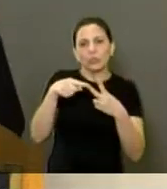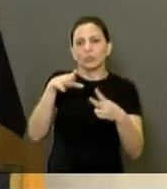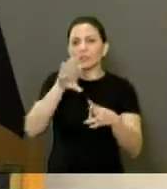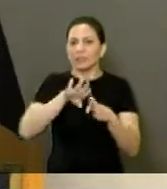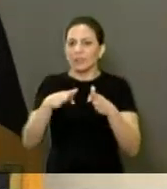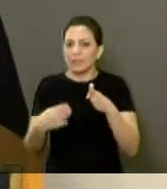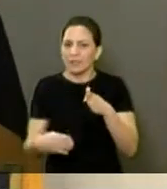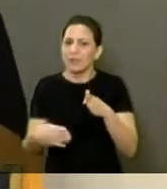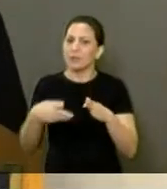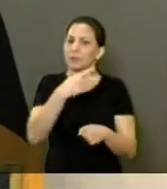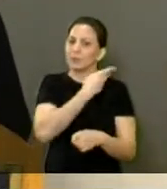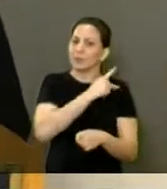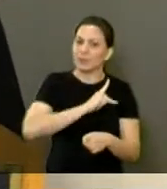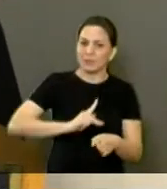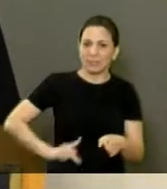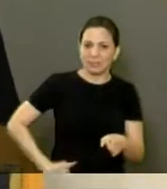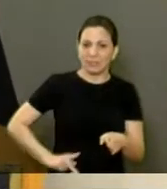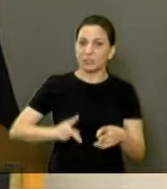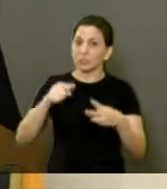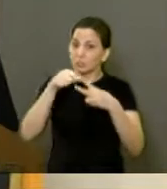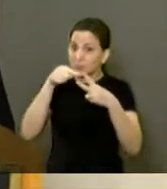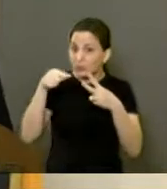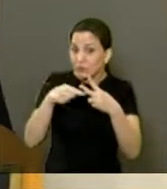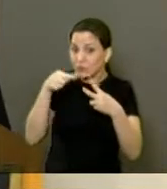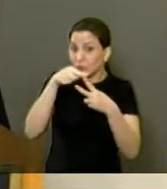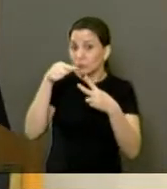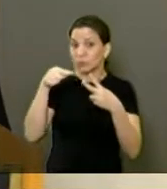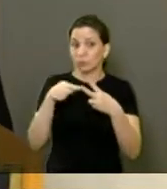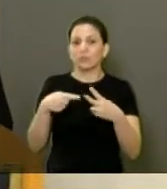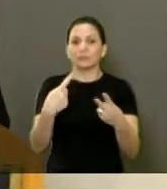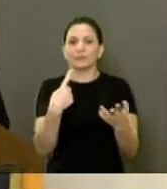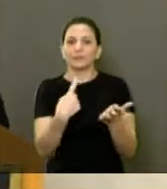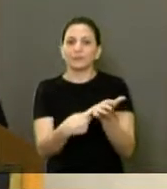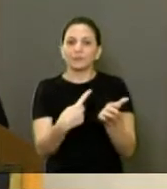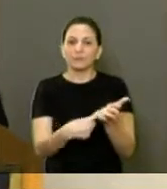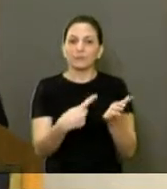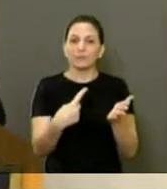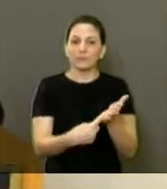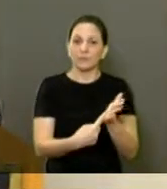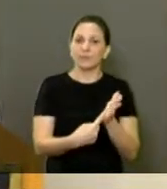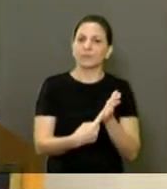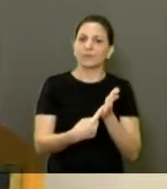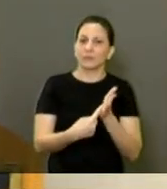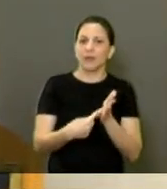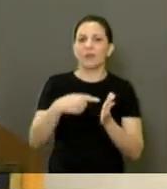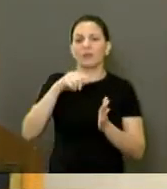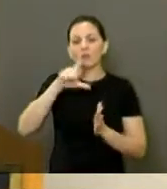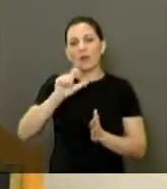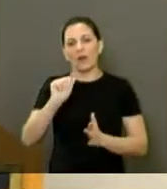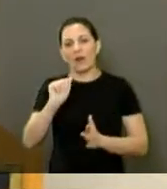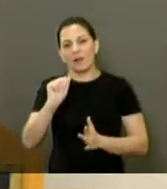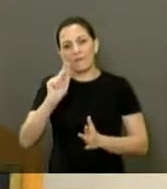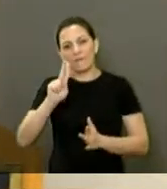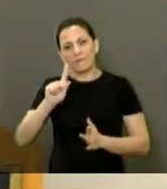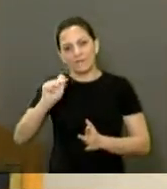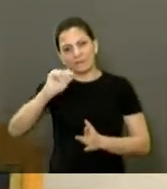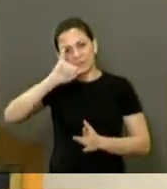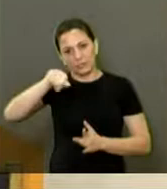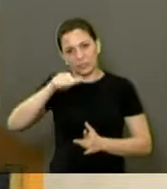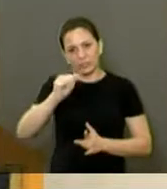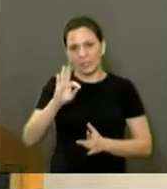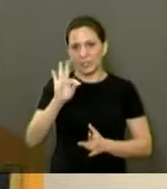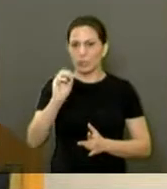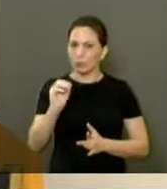os presidentes das duas casas legislativas comprometidos no escândalo do Lava Jato. Tanto o Congresso